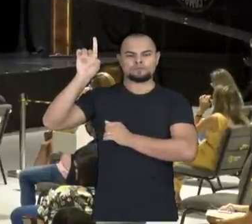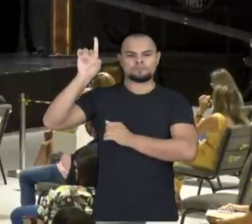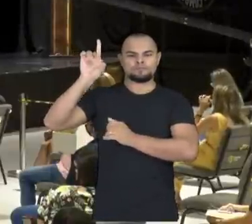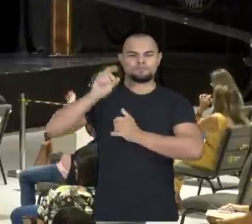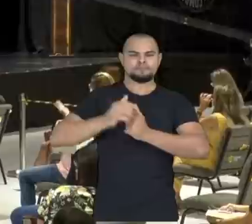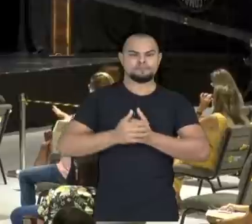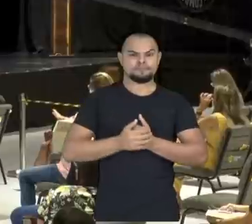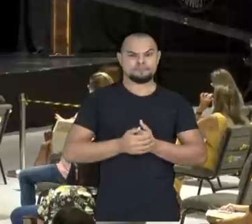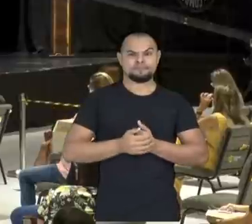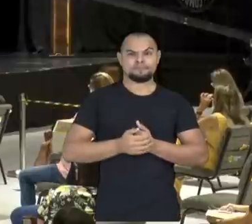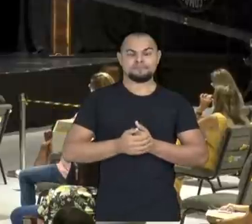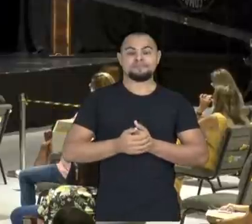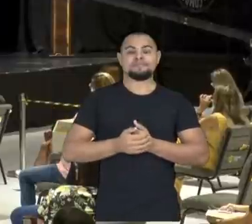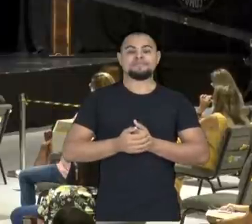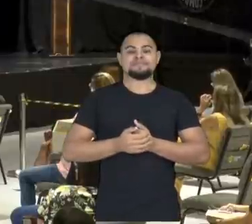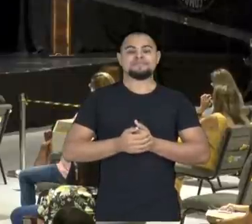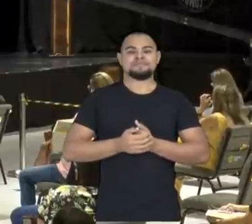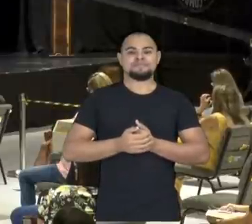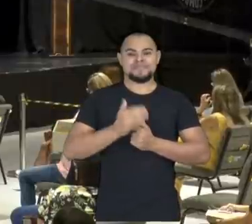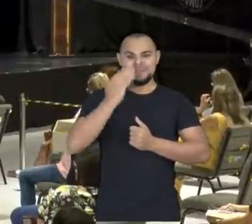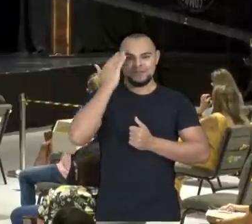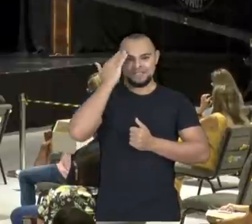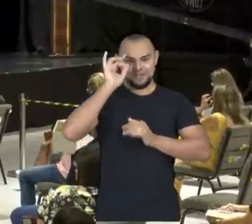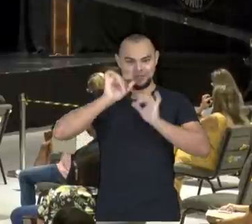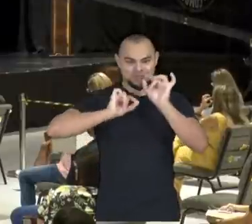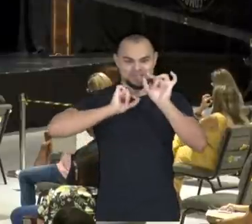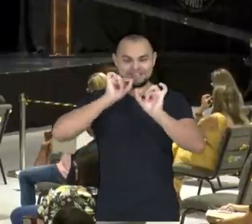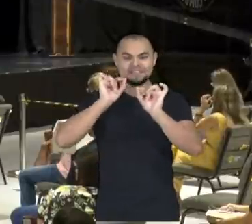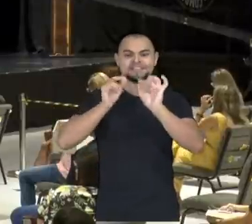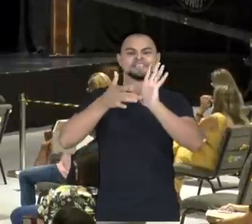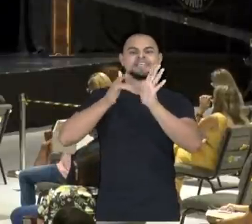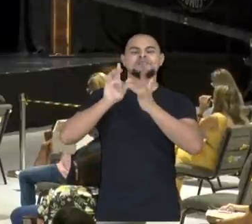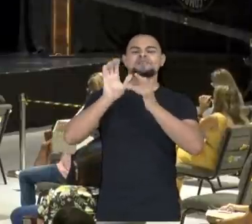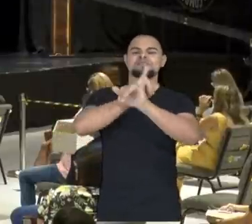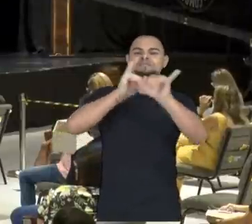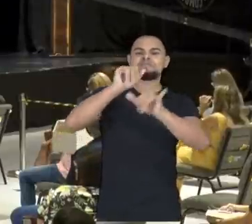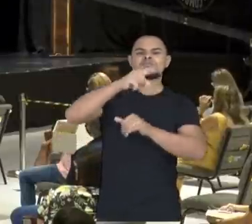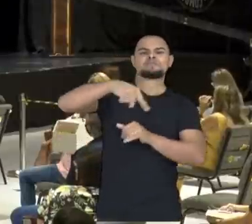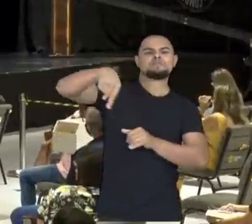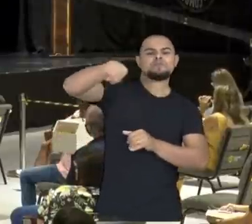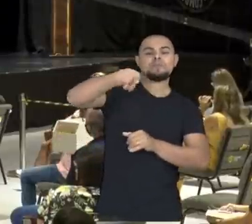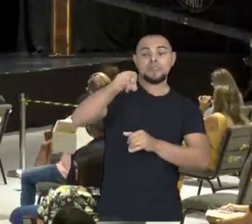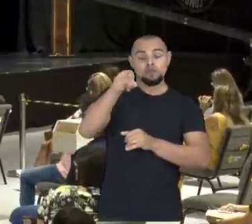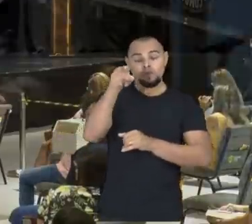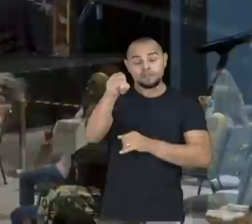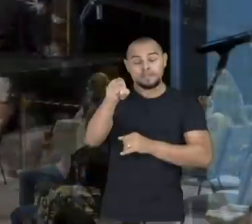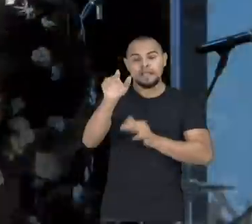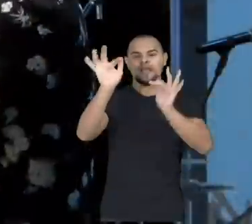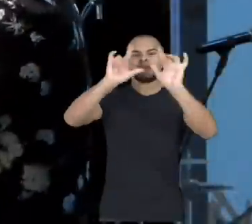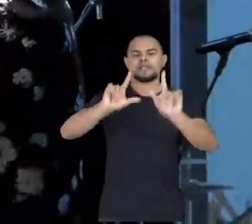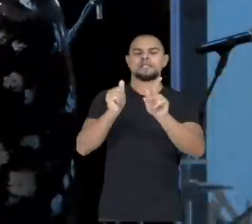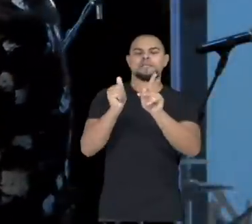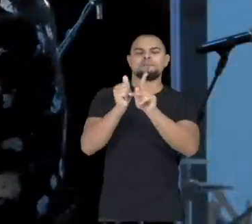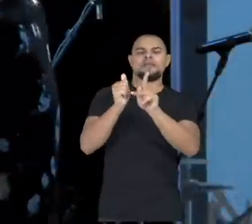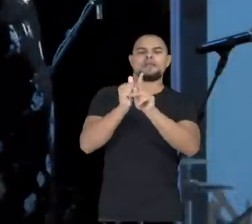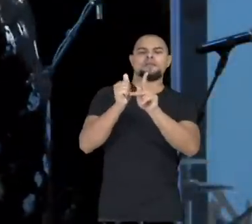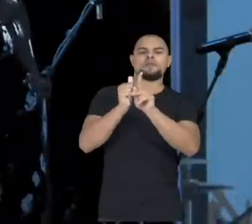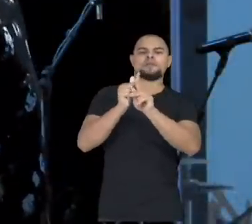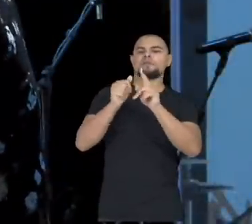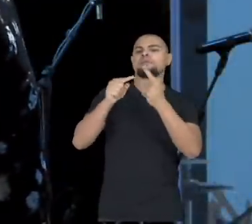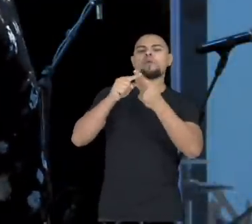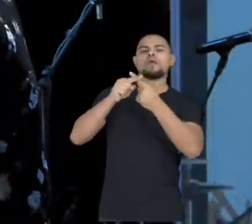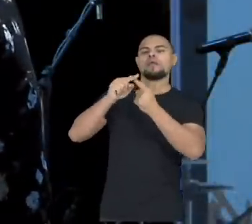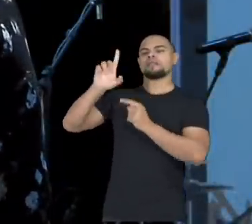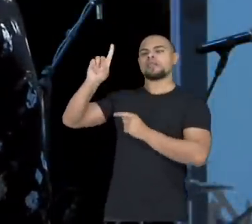entendam, Jesus está dizendo o seguinte: você é feliz, Pedro, porque o Pai te falou quem eu